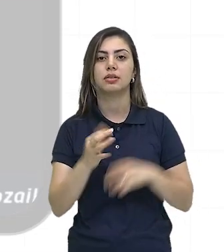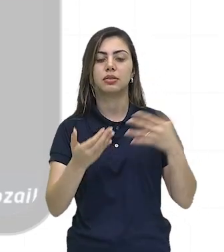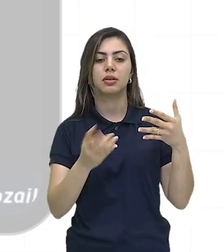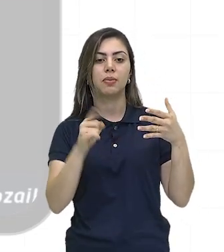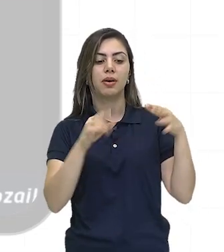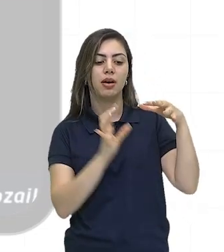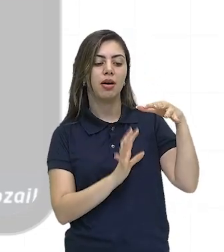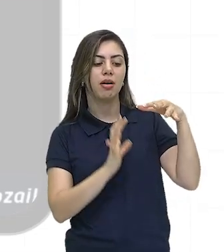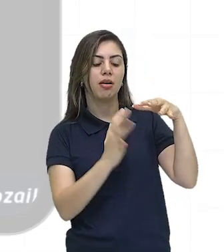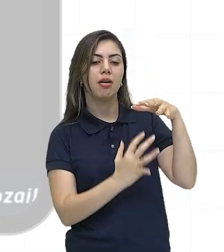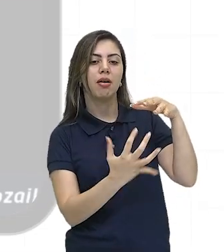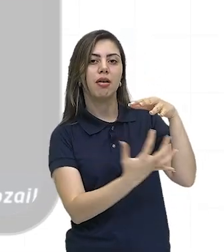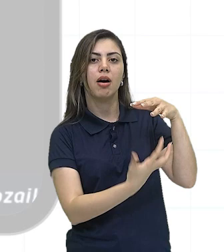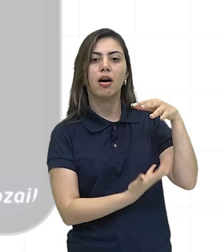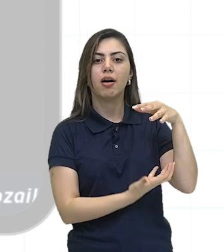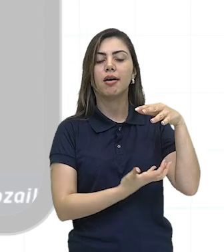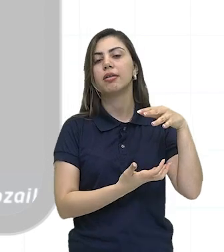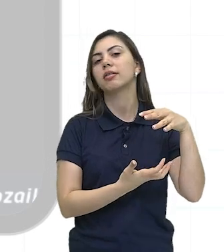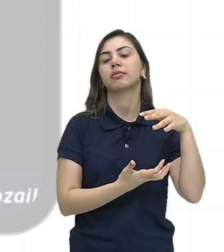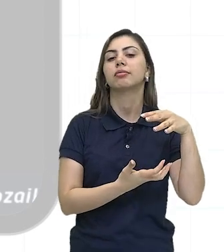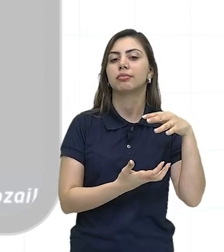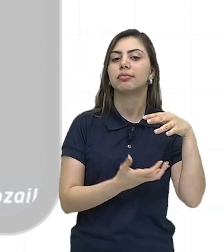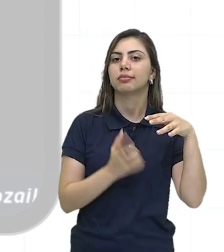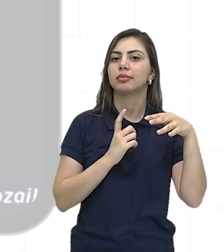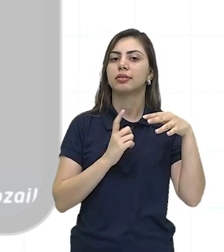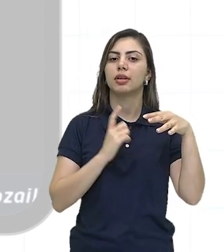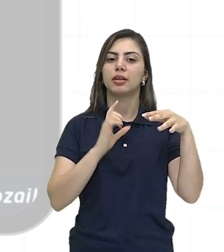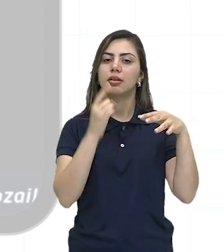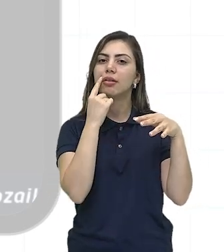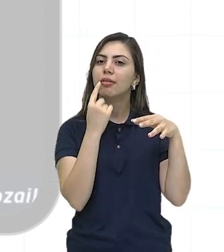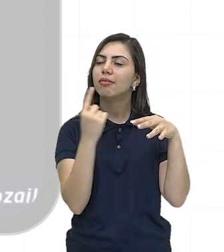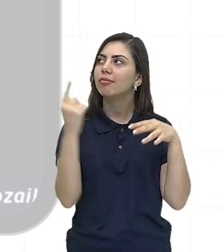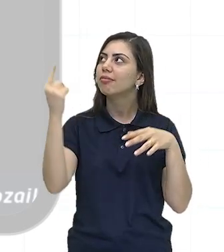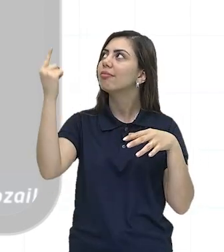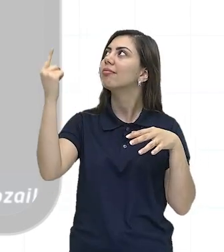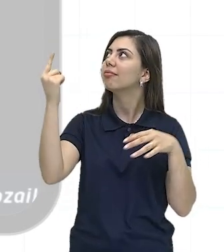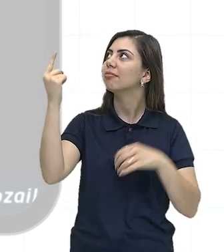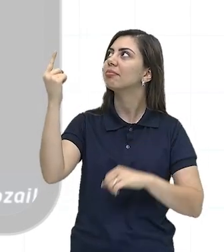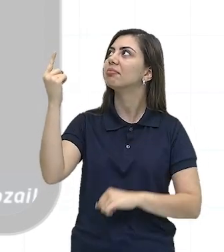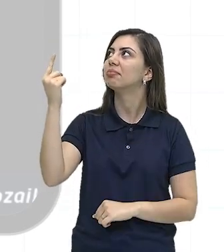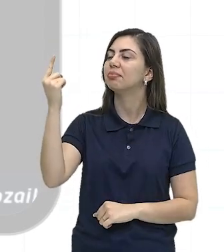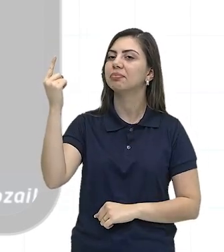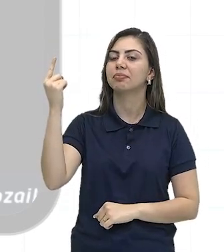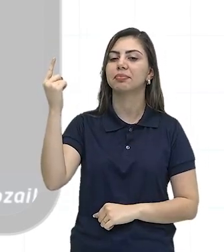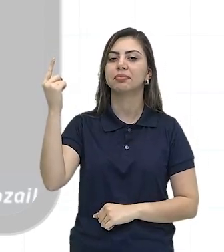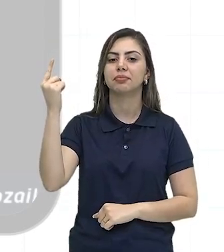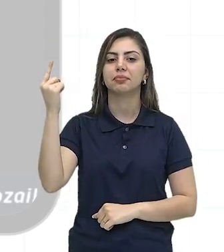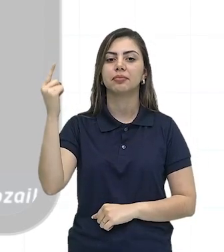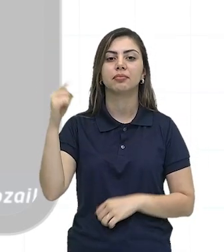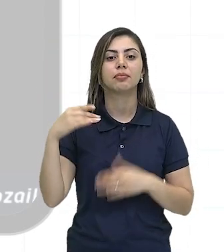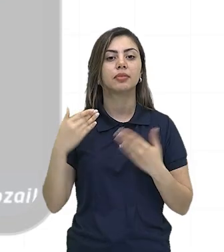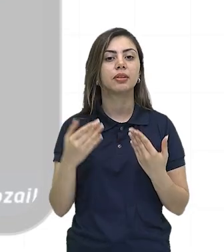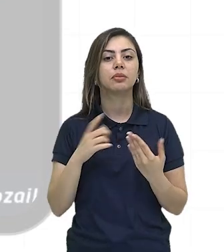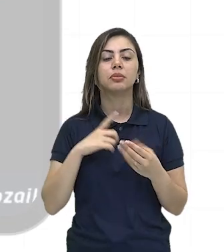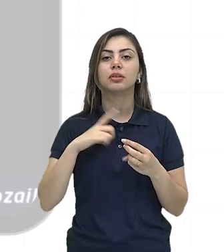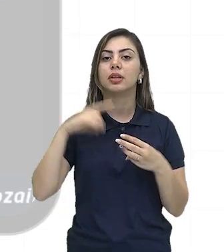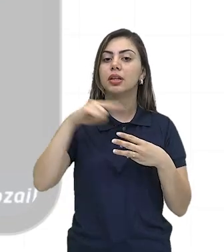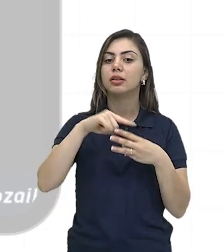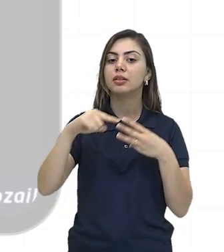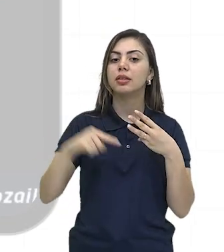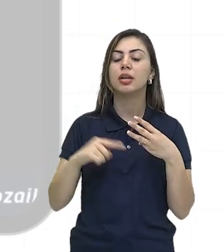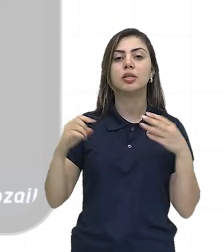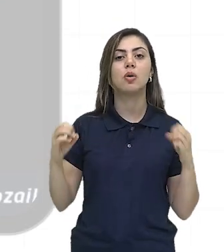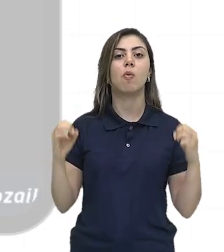de terras, elas estão dispostas aí pela superfície terrestre, cercadas por 3